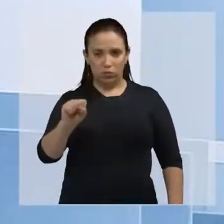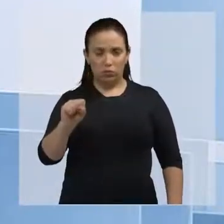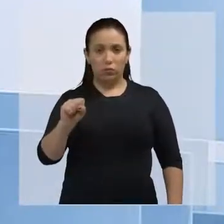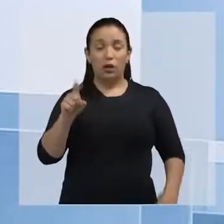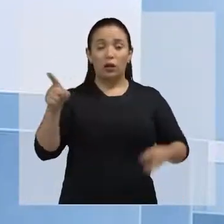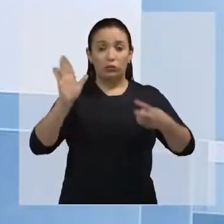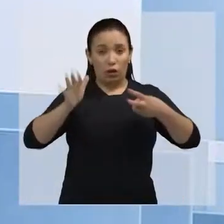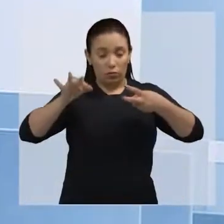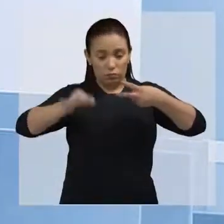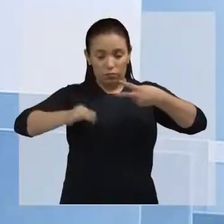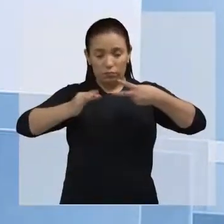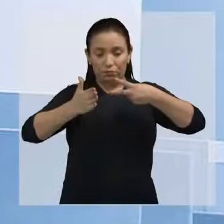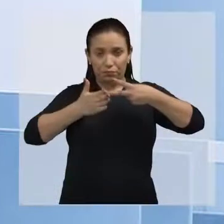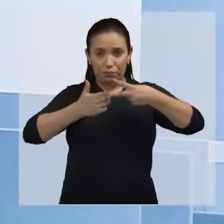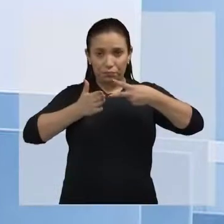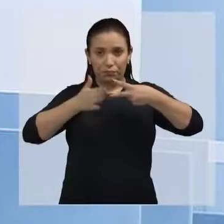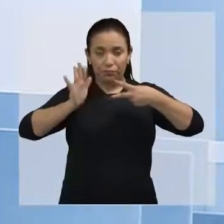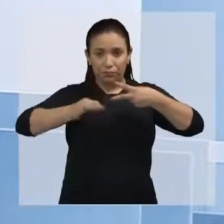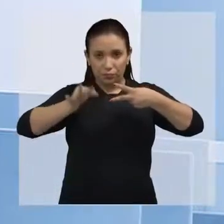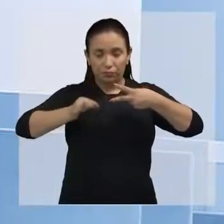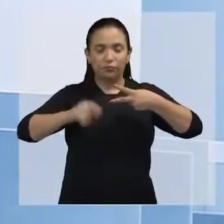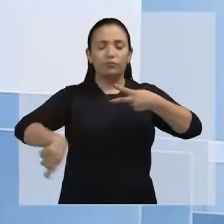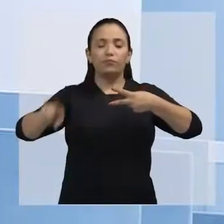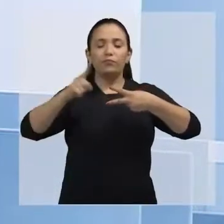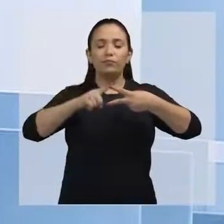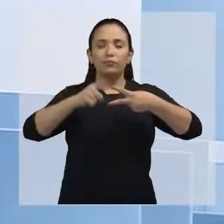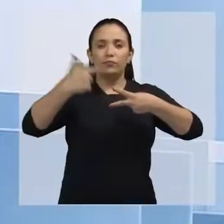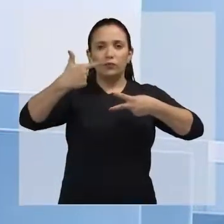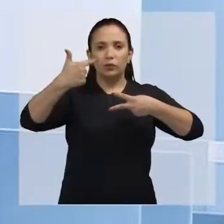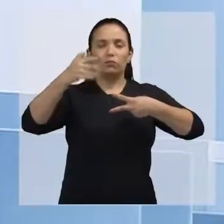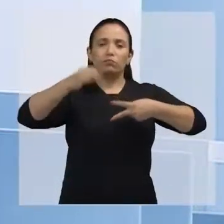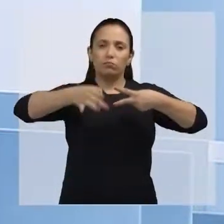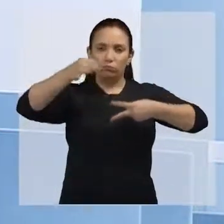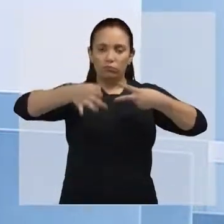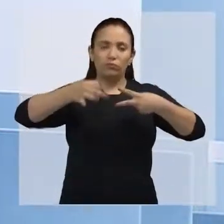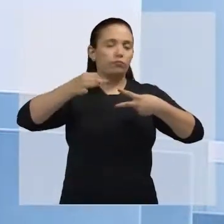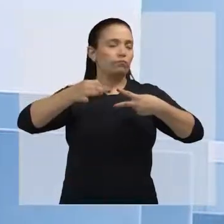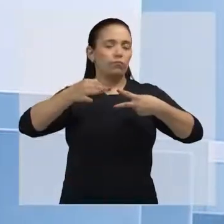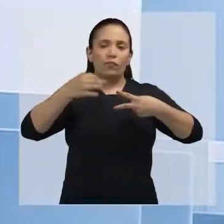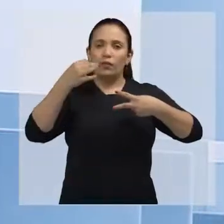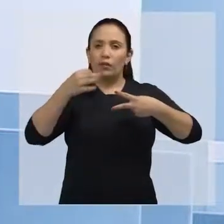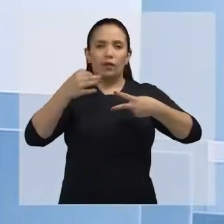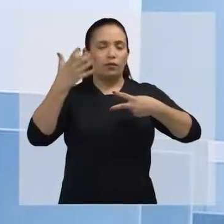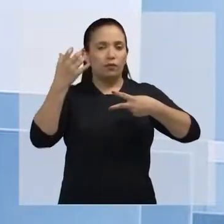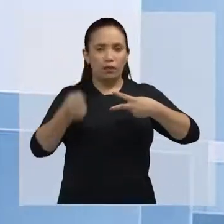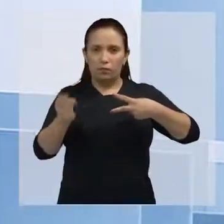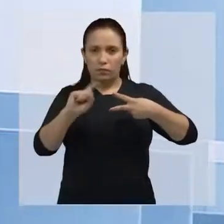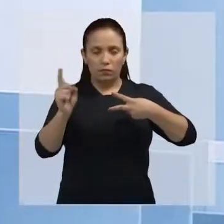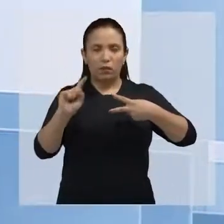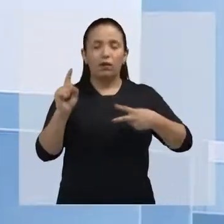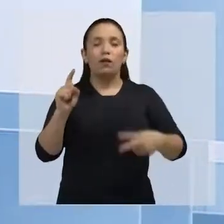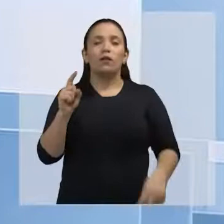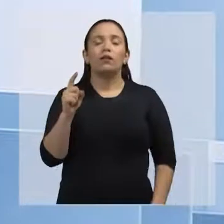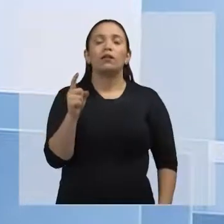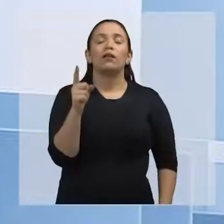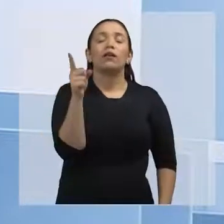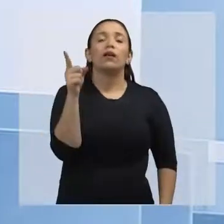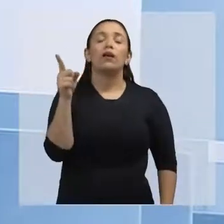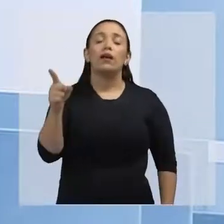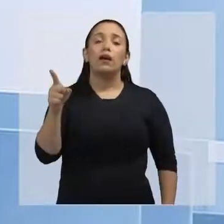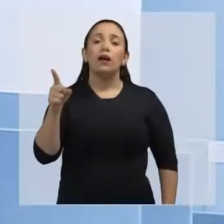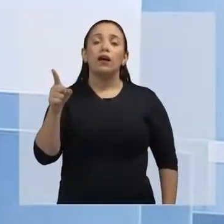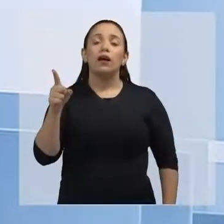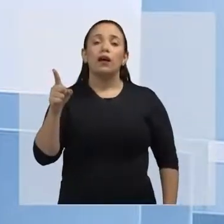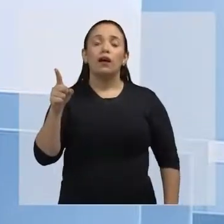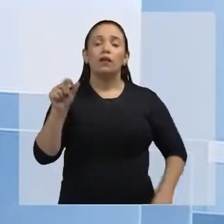primeira instância, com todos os recursos negados, julgado em segunda instância, com todos os recursos negados, depois dos